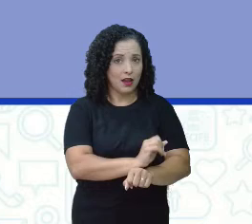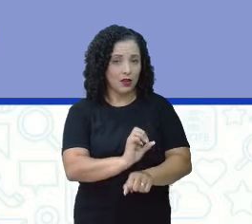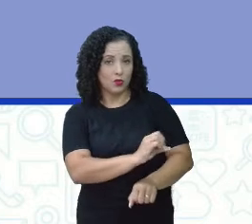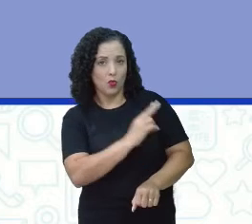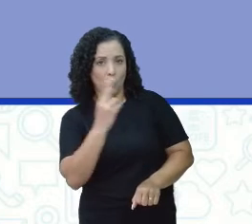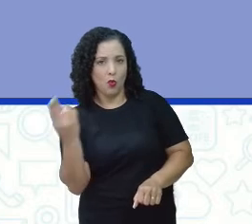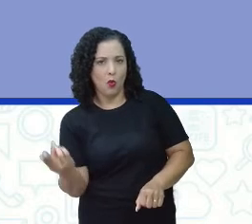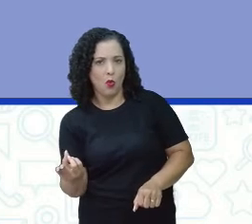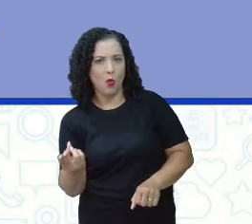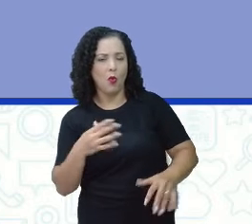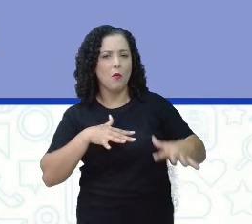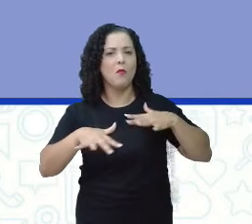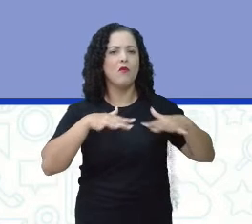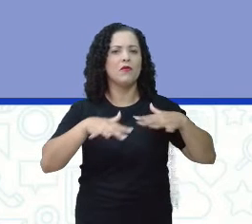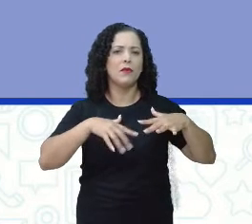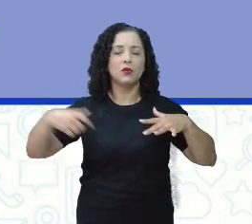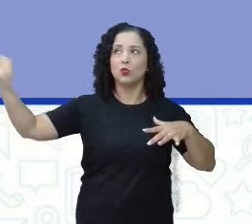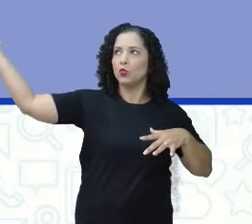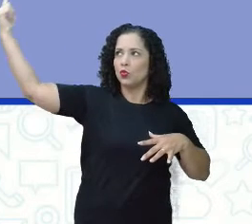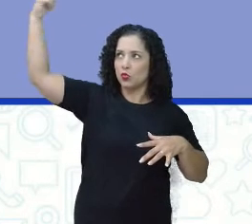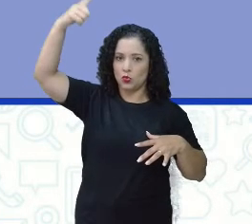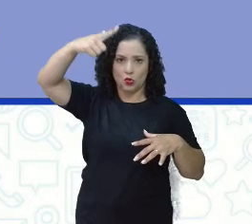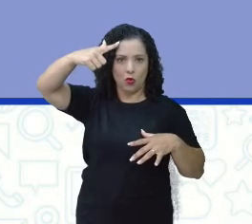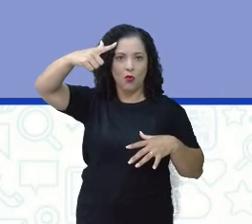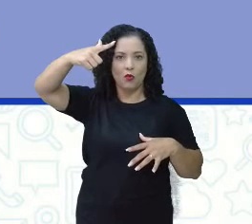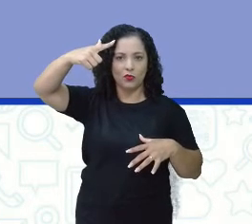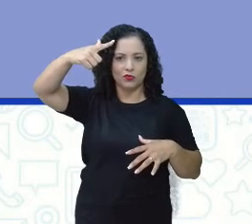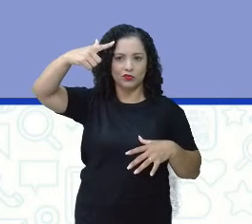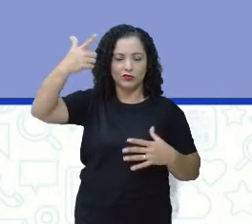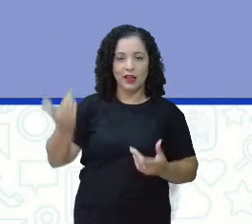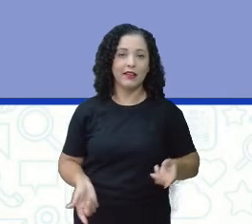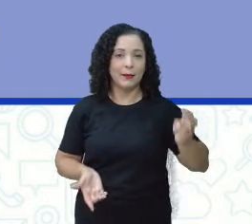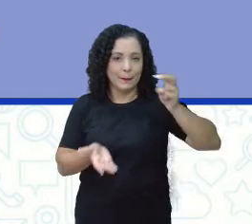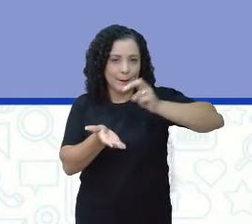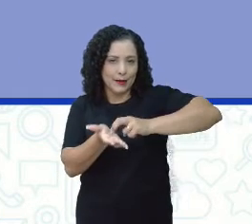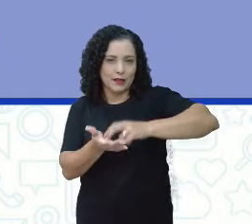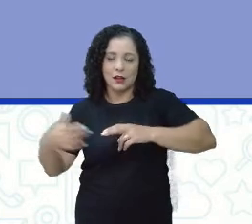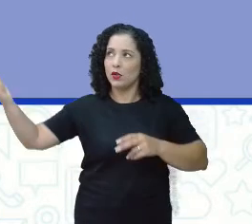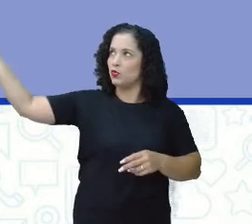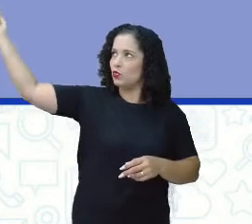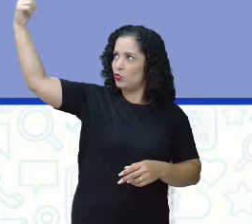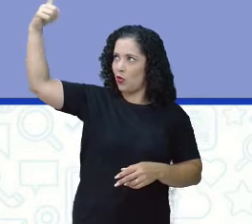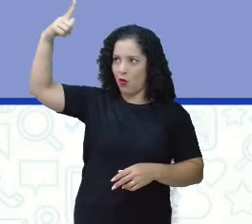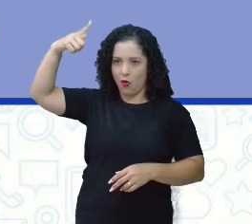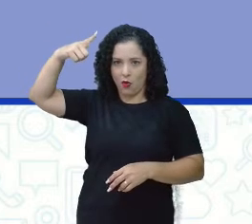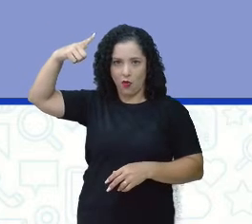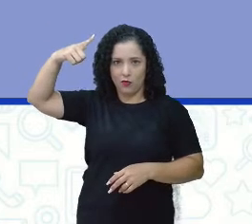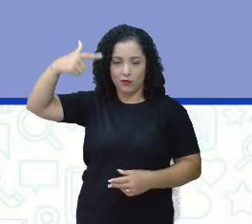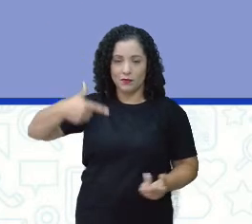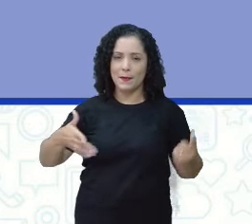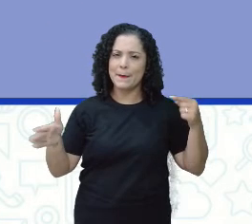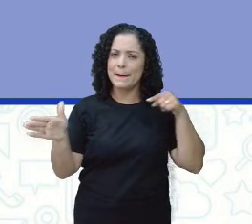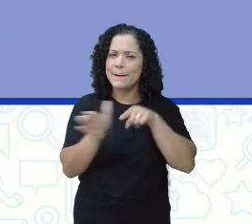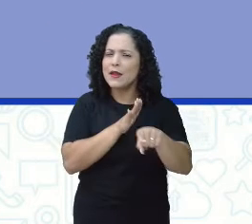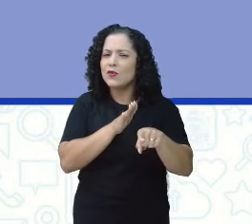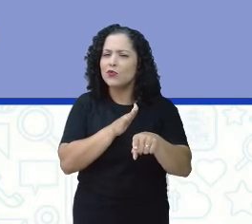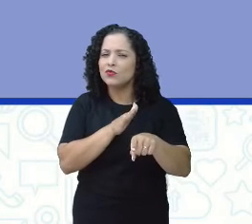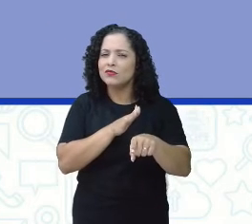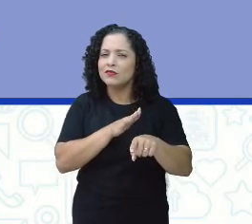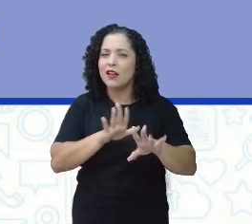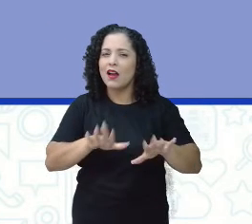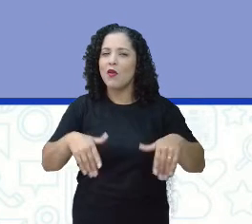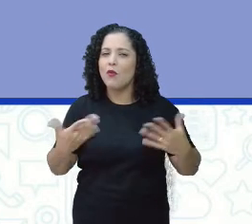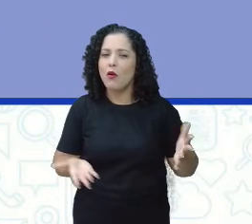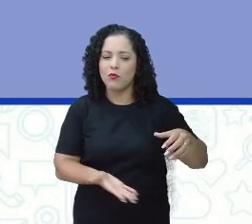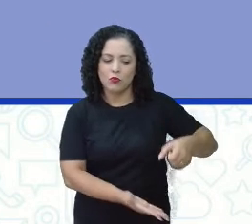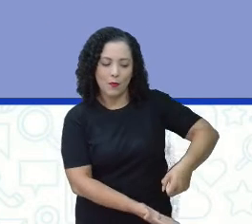sol? Então, aí, né? Uma manhã de sol. E a minha pergunta é, o baldinho,